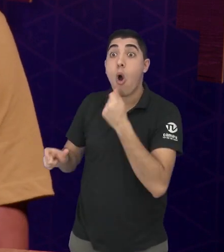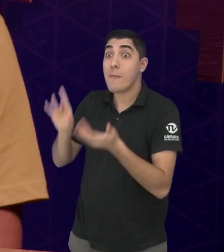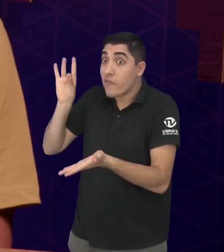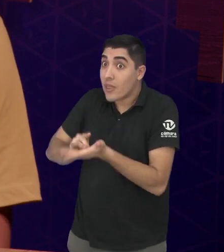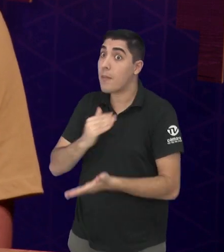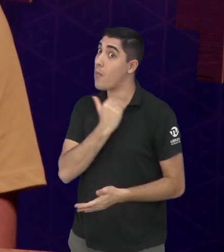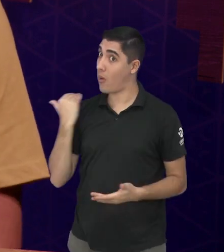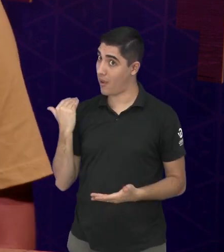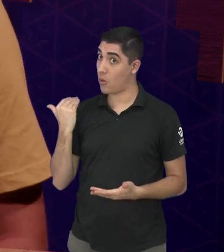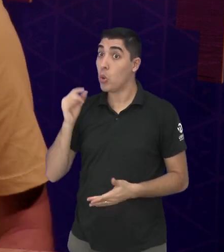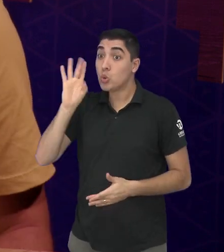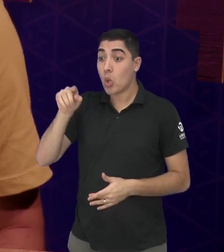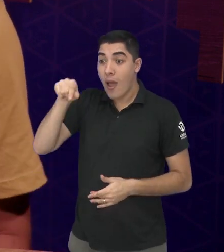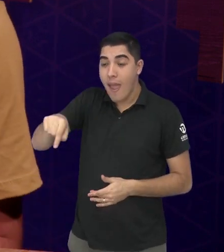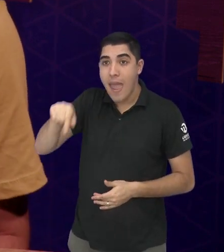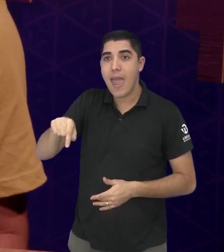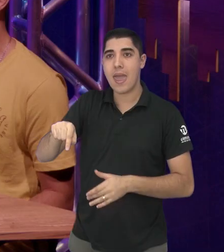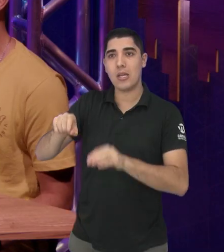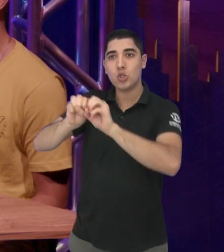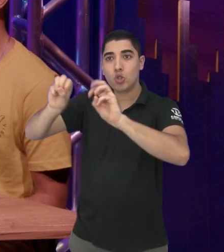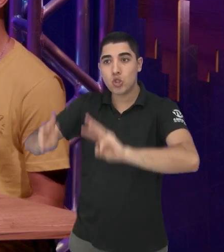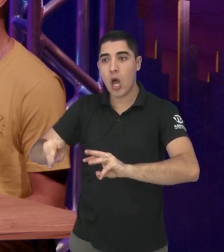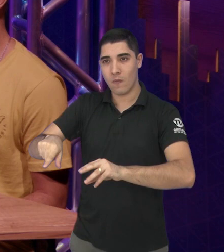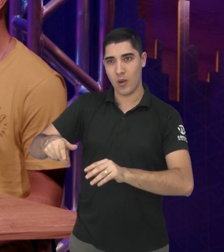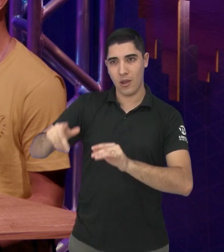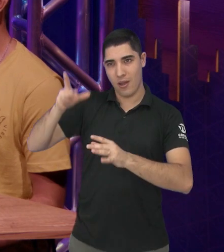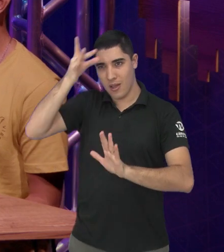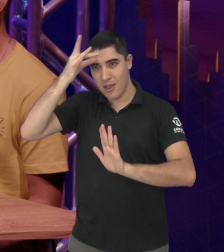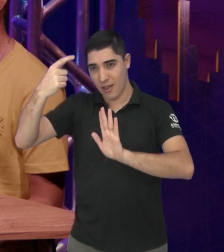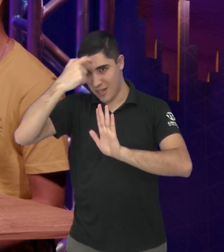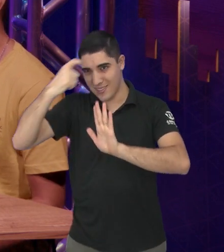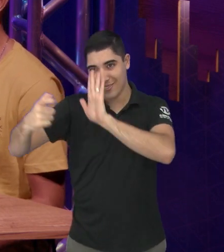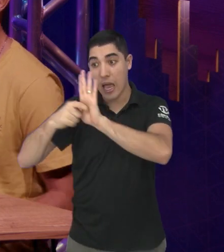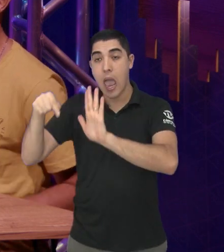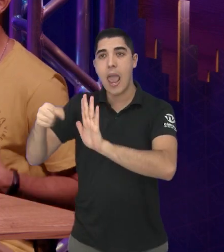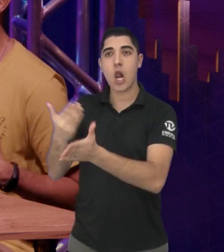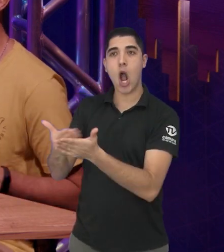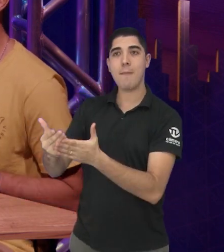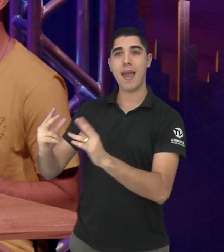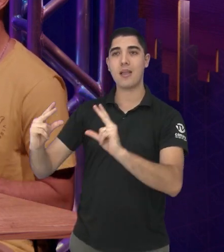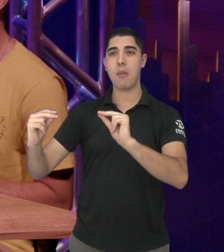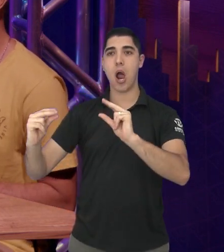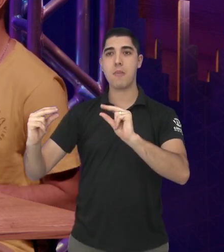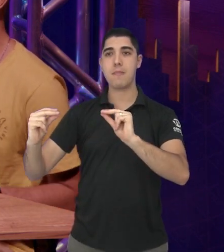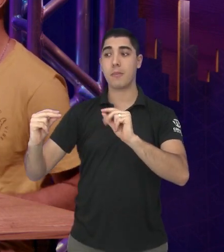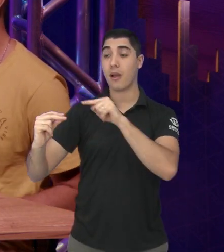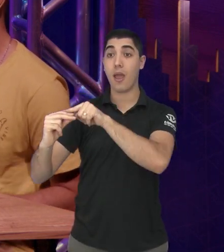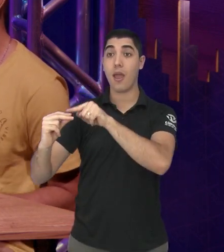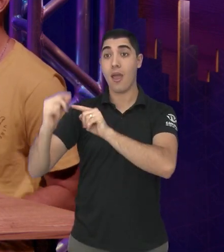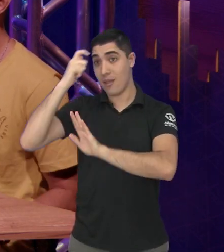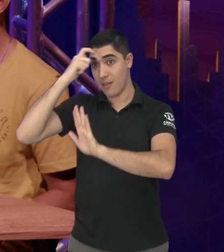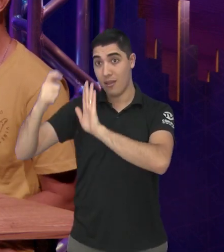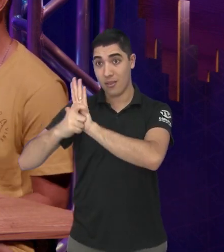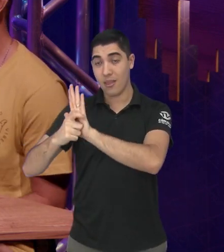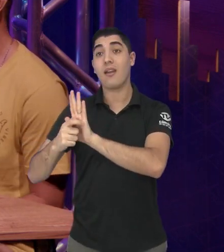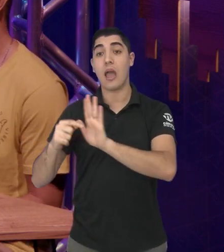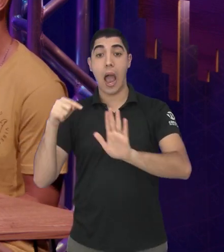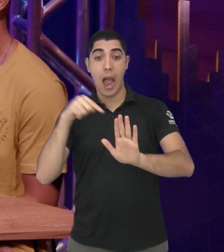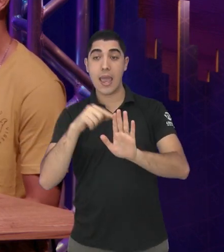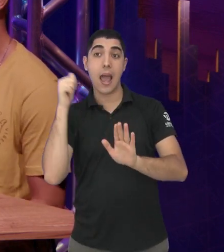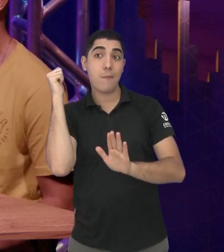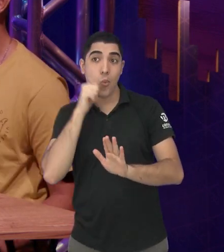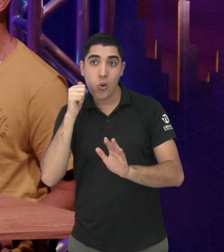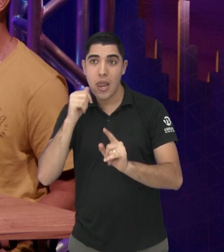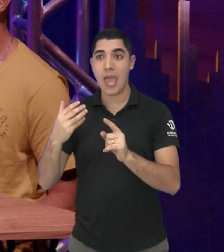morreu, né? E aí só que ela se sente bem conversando com ele e tal, fica atualizando ele da